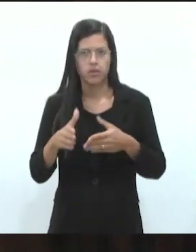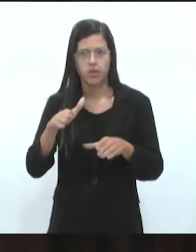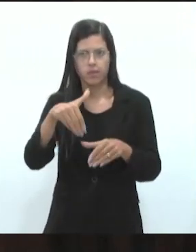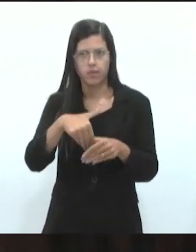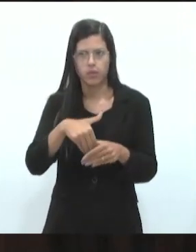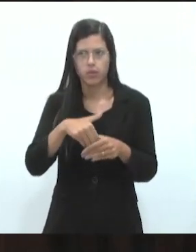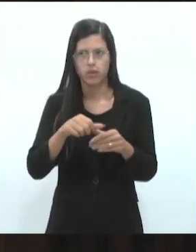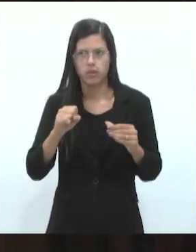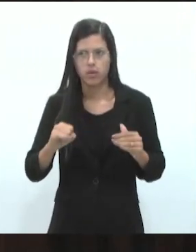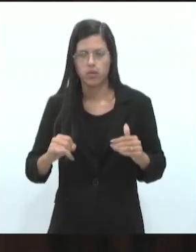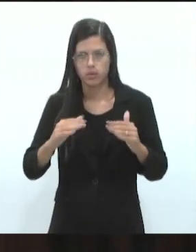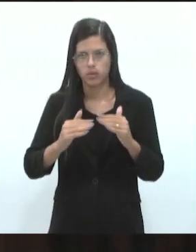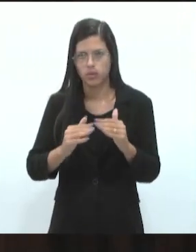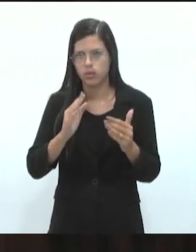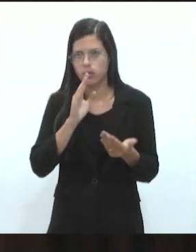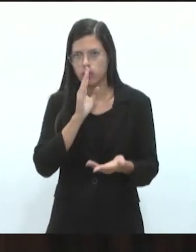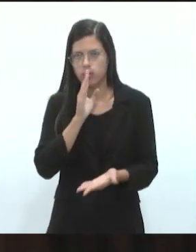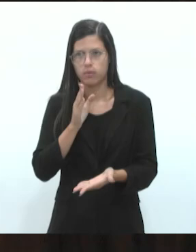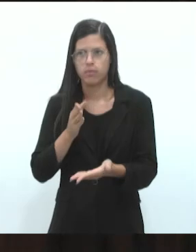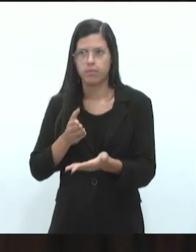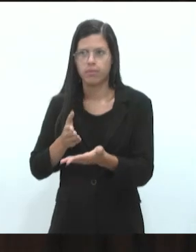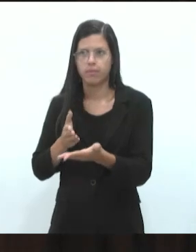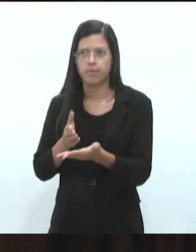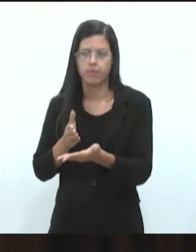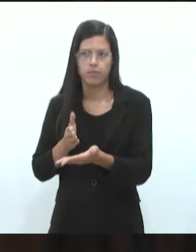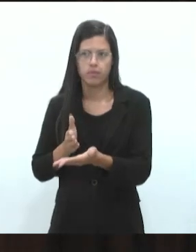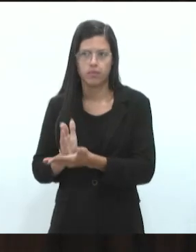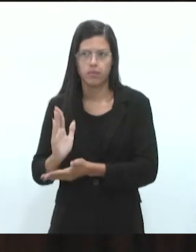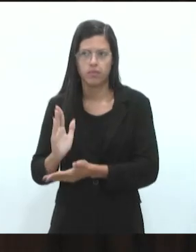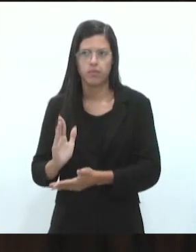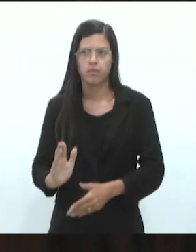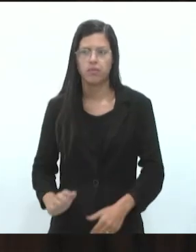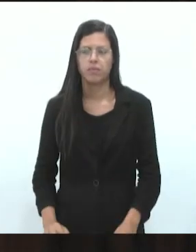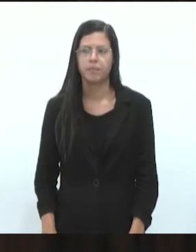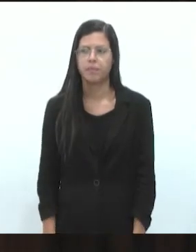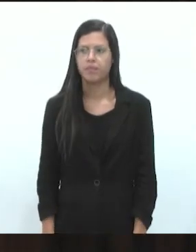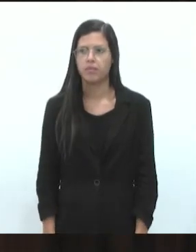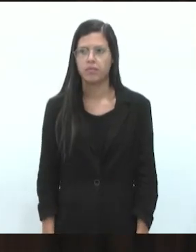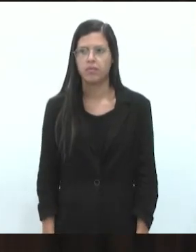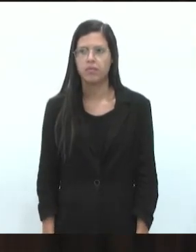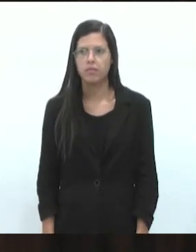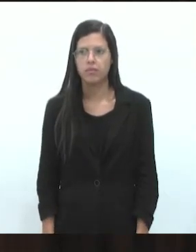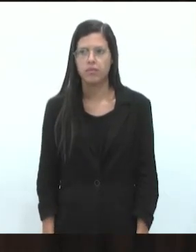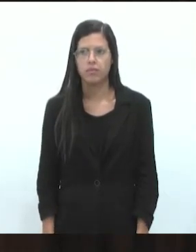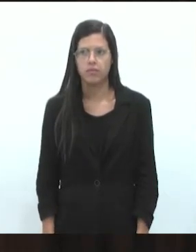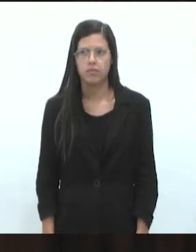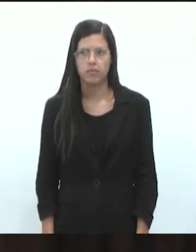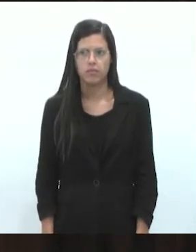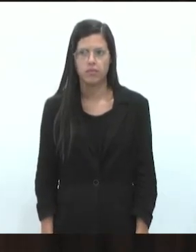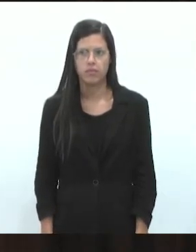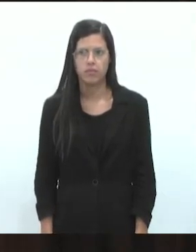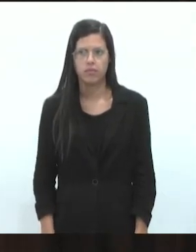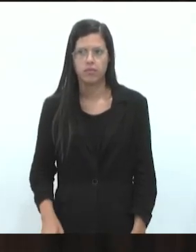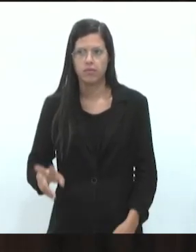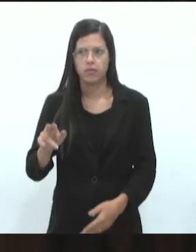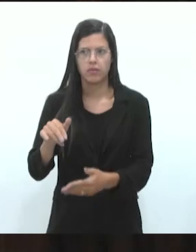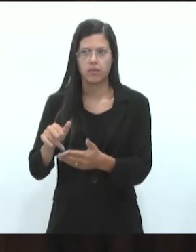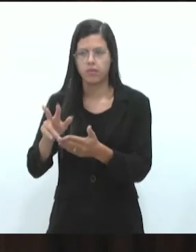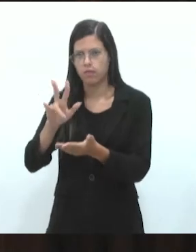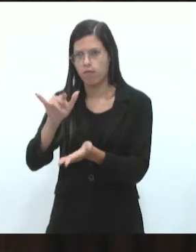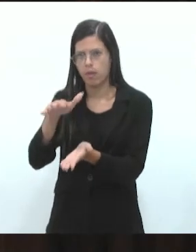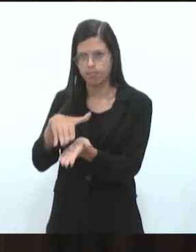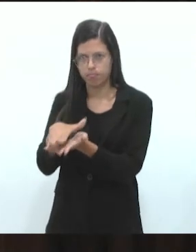discussão. Em votação. Senhores que aprovam, permaneçam como estão. Aprovado. Vai à